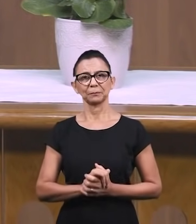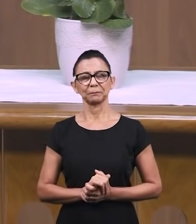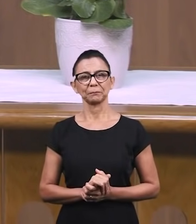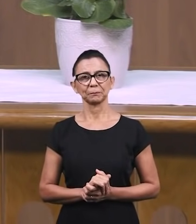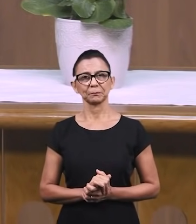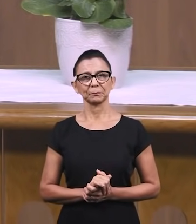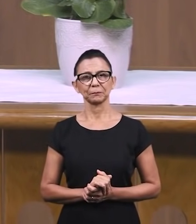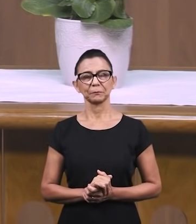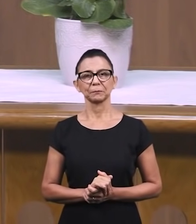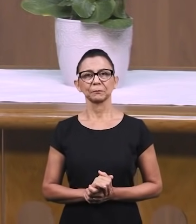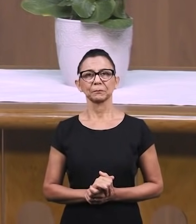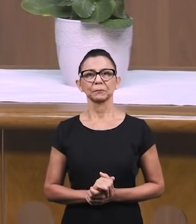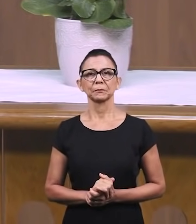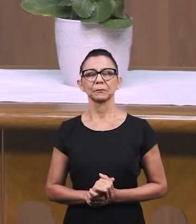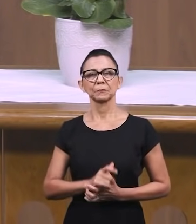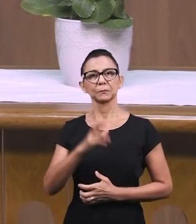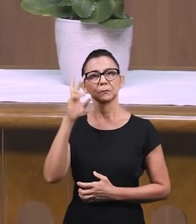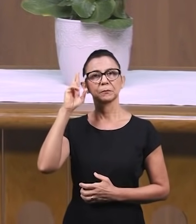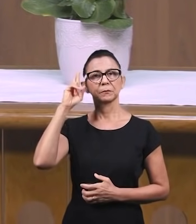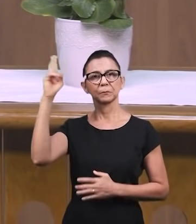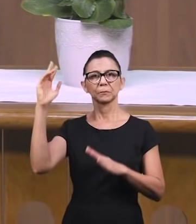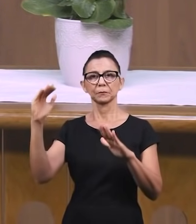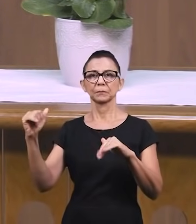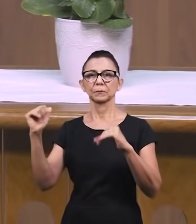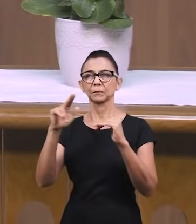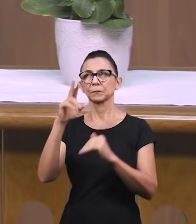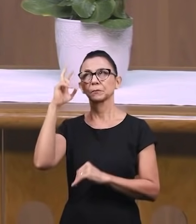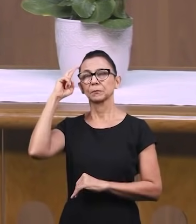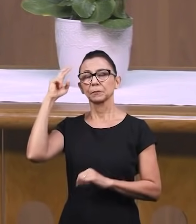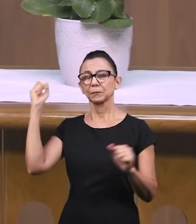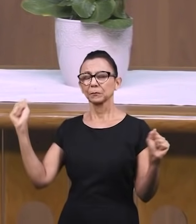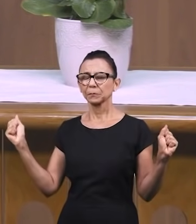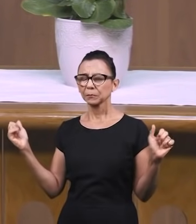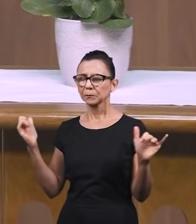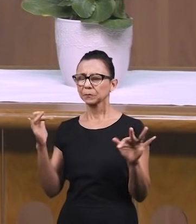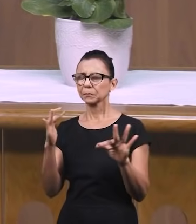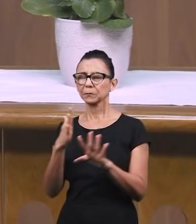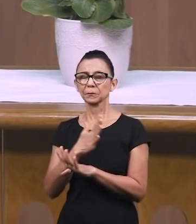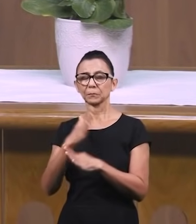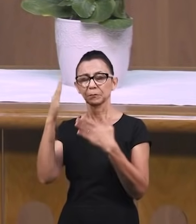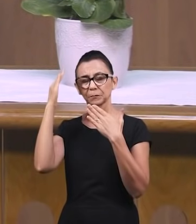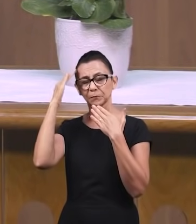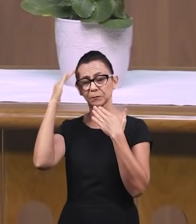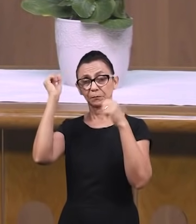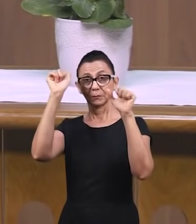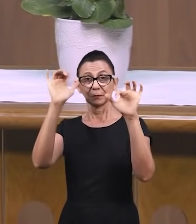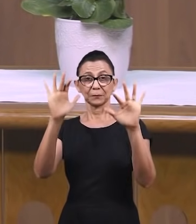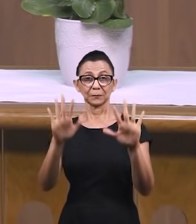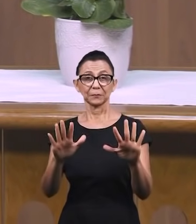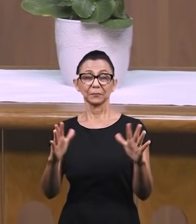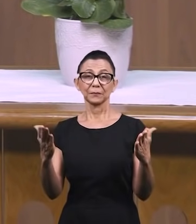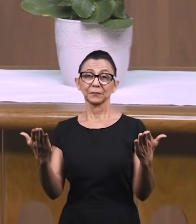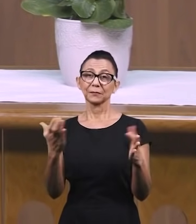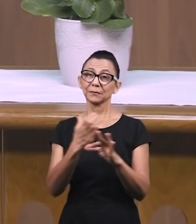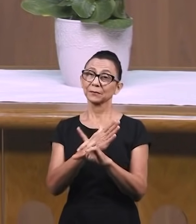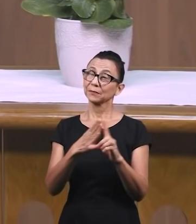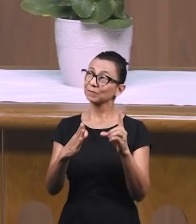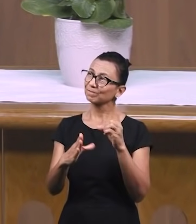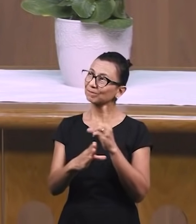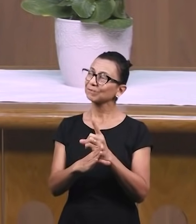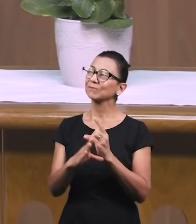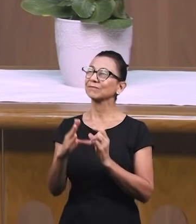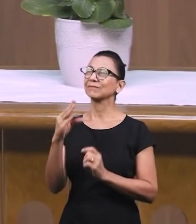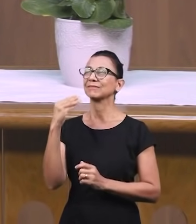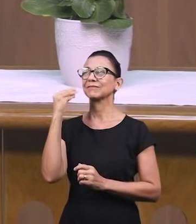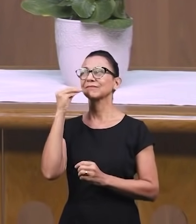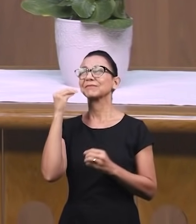nas nossas vidas. Vamos orar? Senhor, nós louvamos o Teu nome, Te glorificamos pela Tua bênção, pela bênção desse